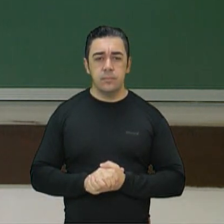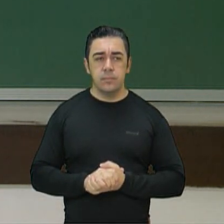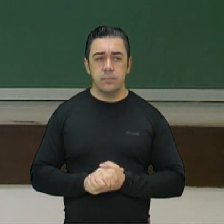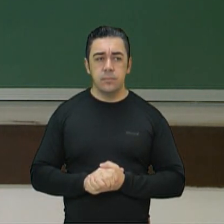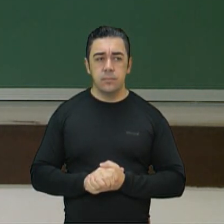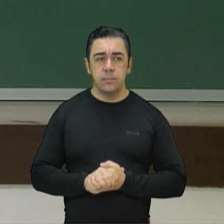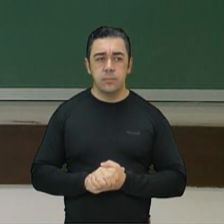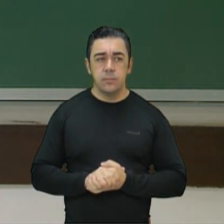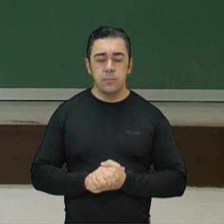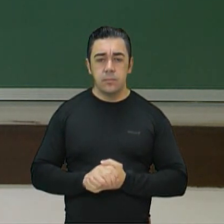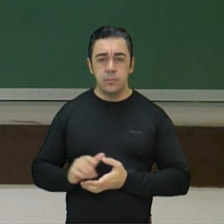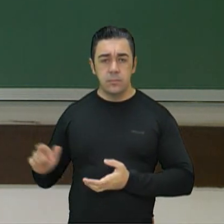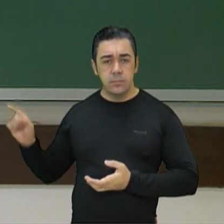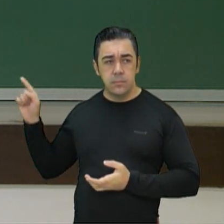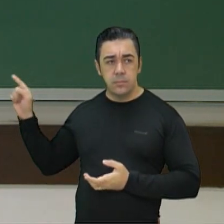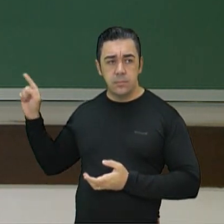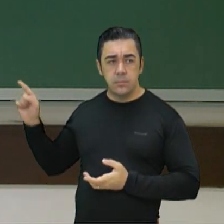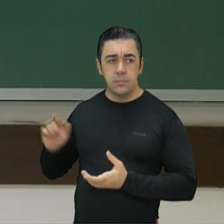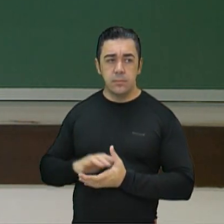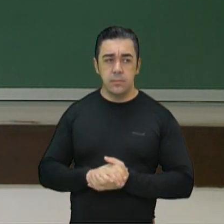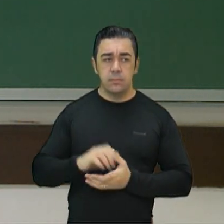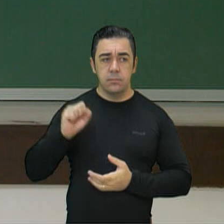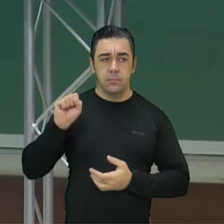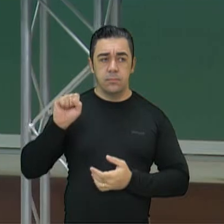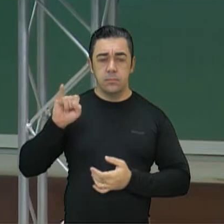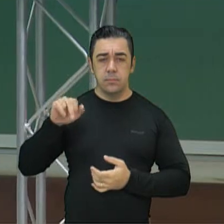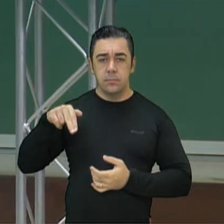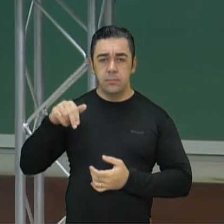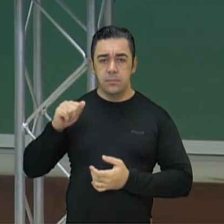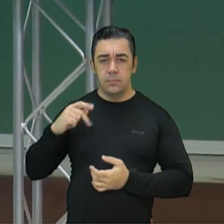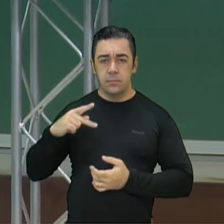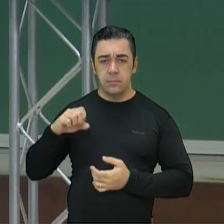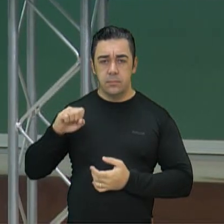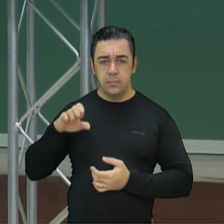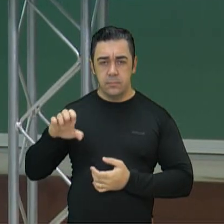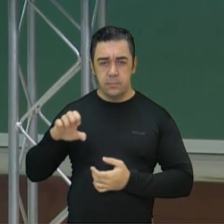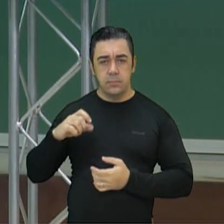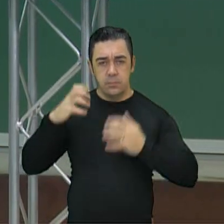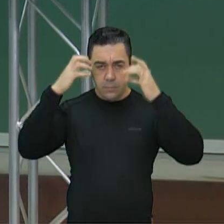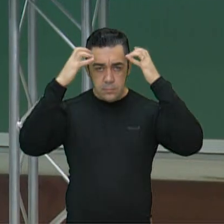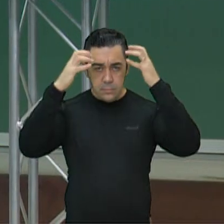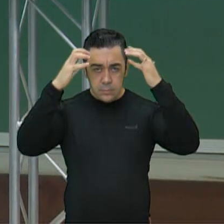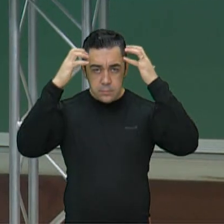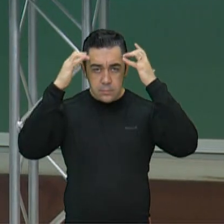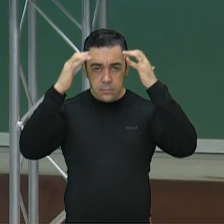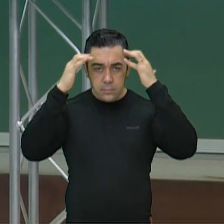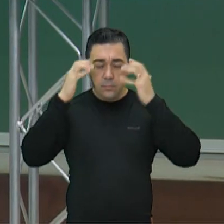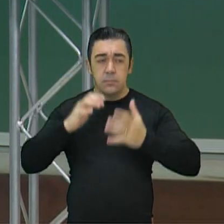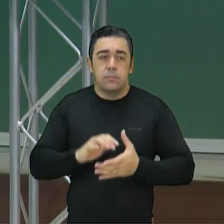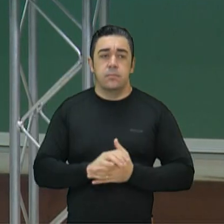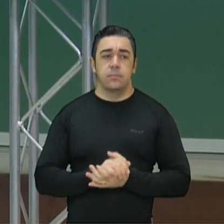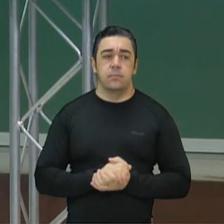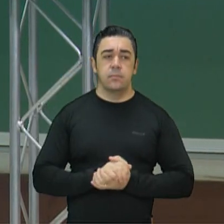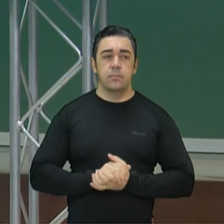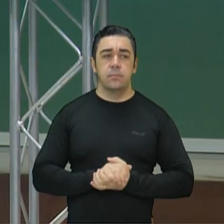Então aqui eu pus aqui, ó, sinapses do sistema nervoso dos seres vivos.